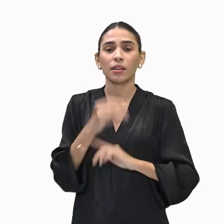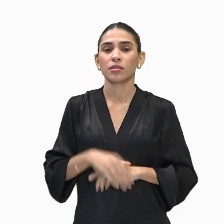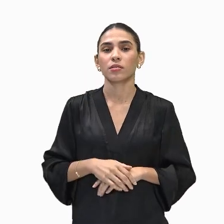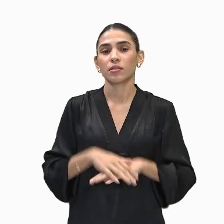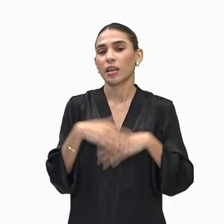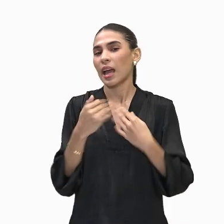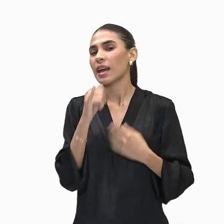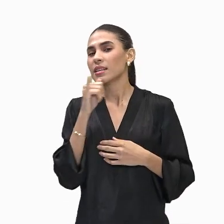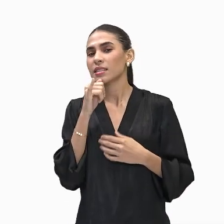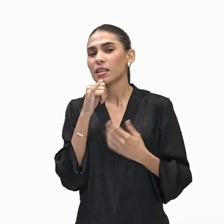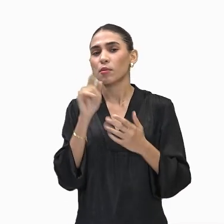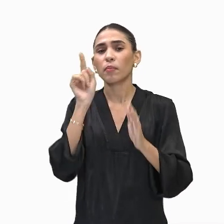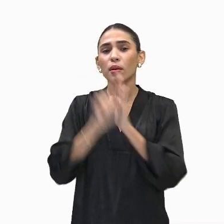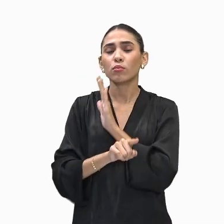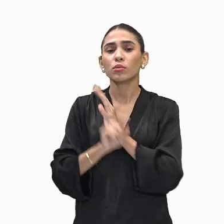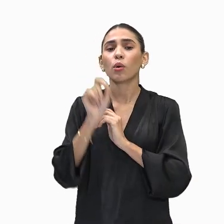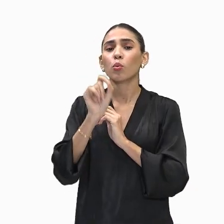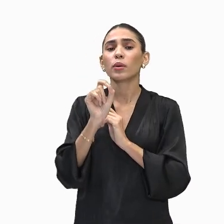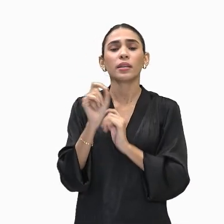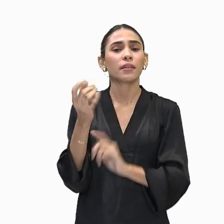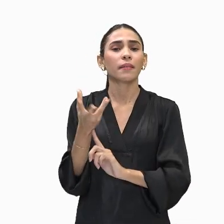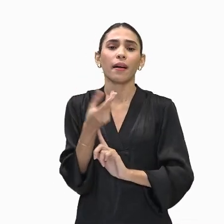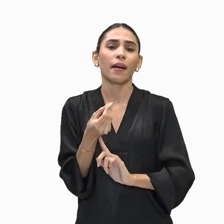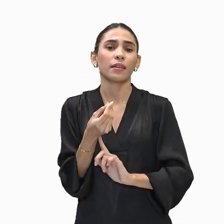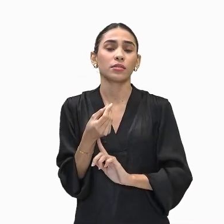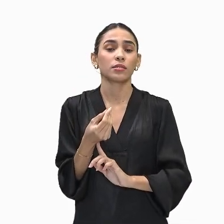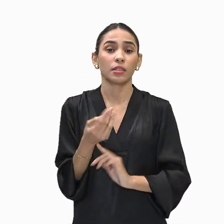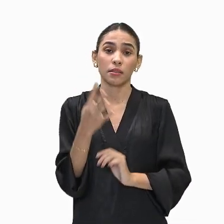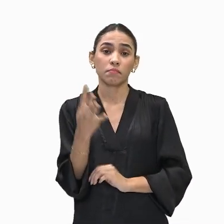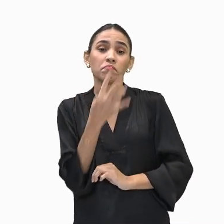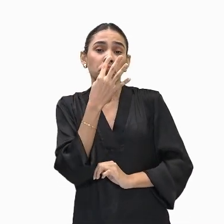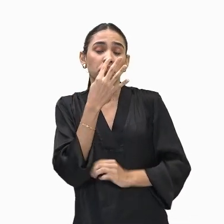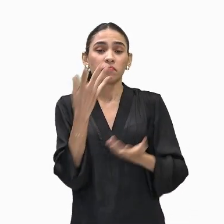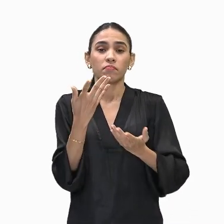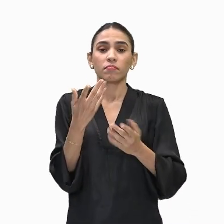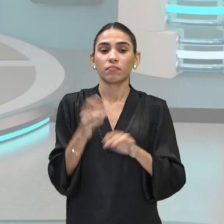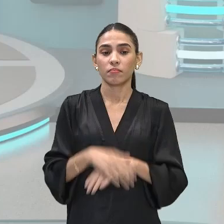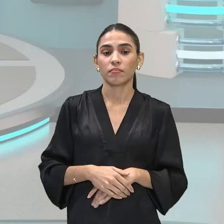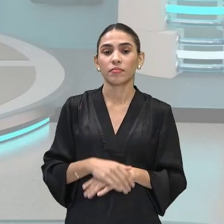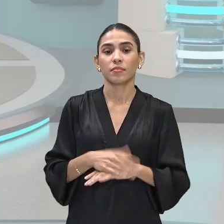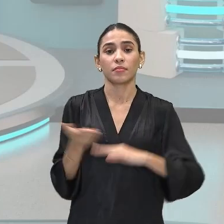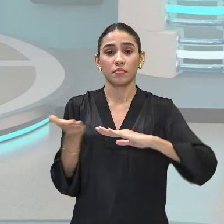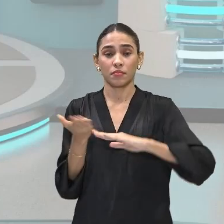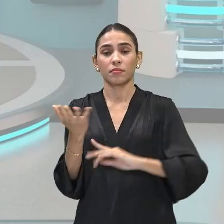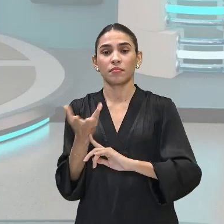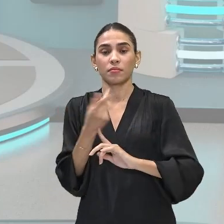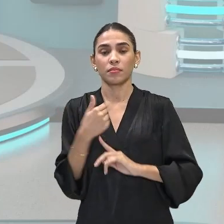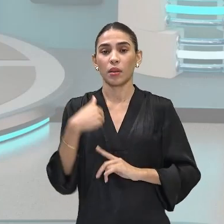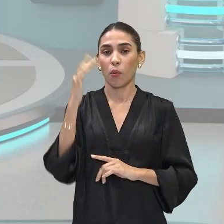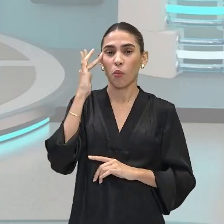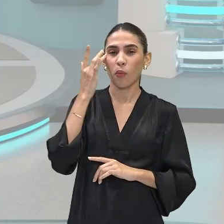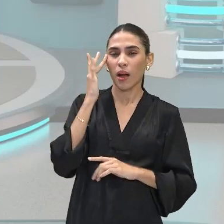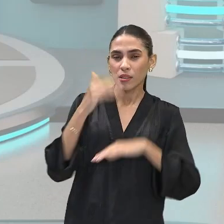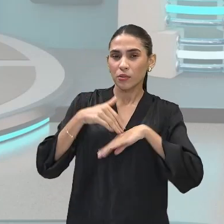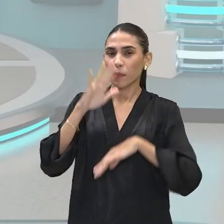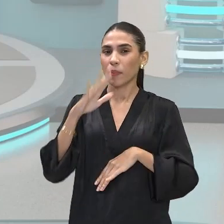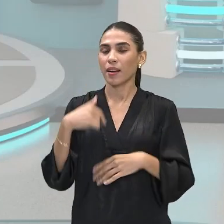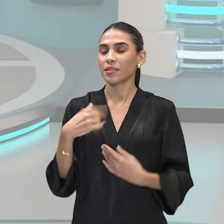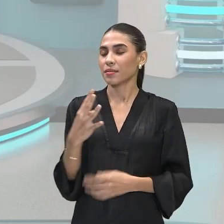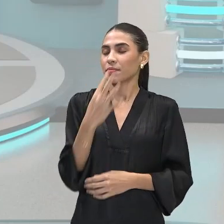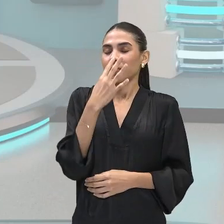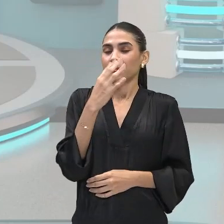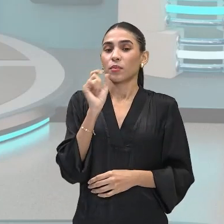é arte? A interação do espectador com a obra. A arte contemporânea, eu acho que é uma das coisas que mais me atrai na